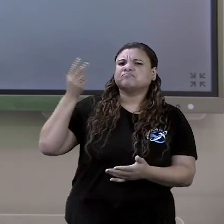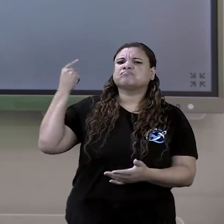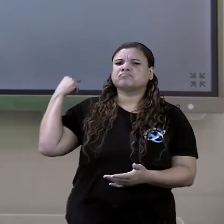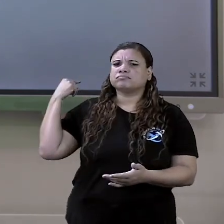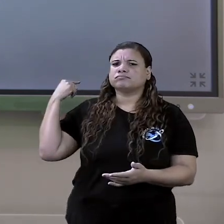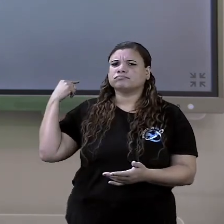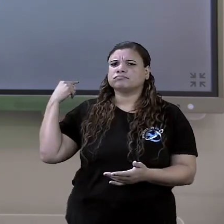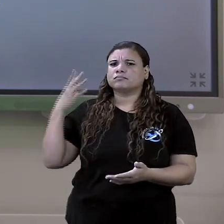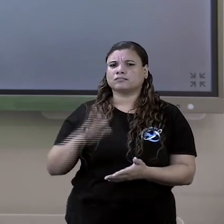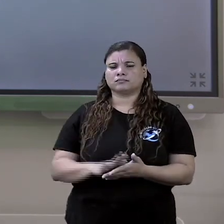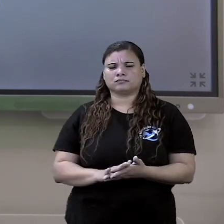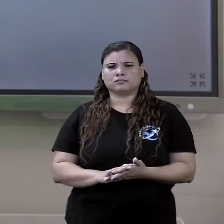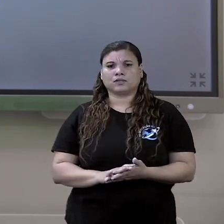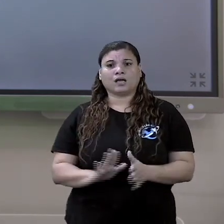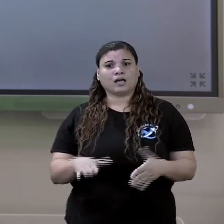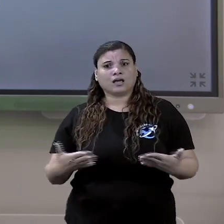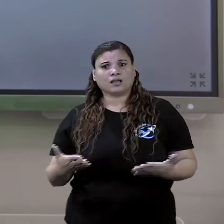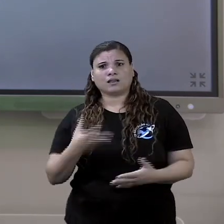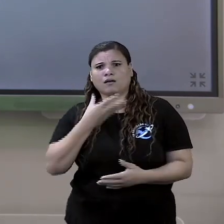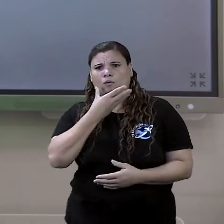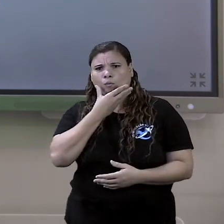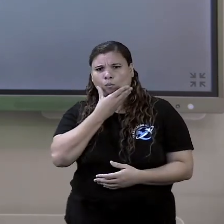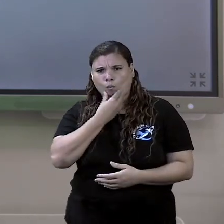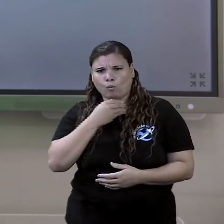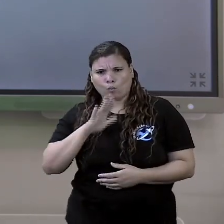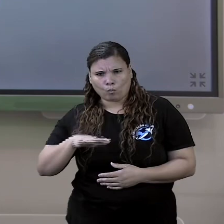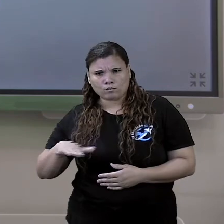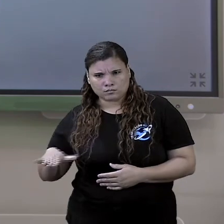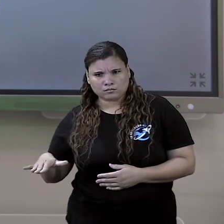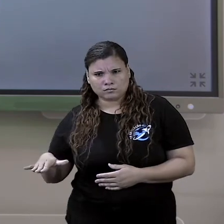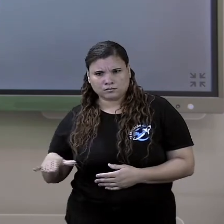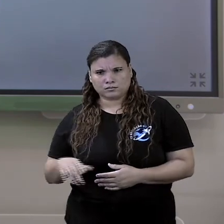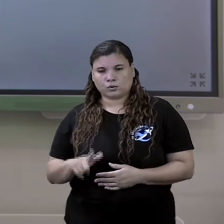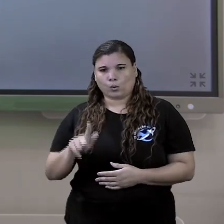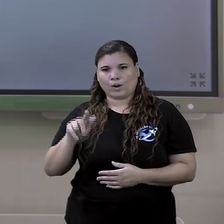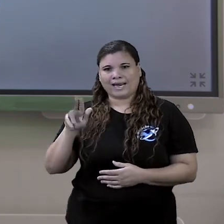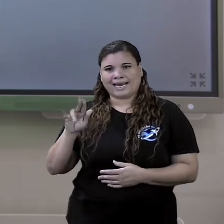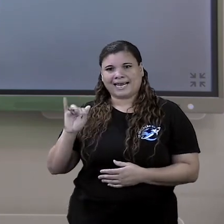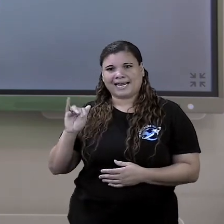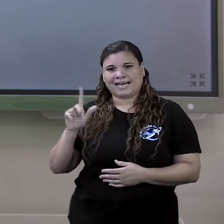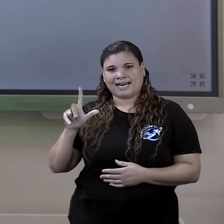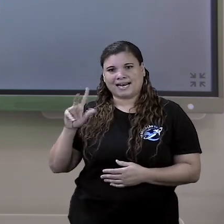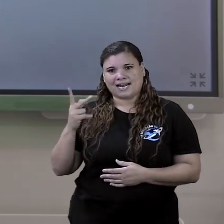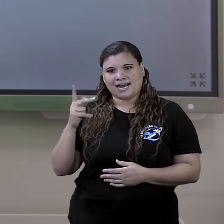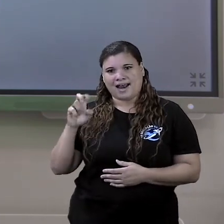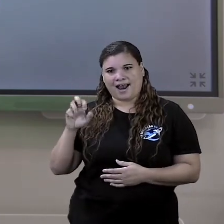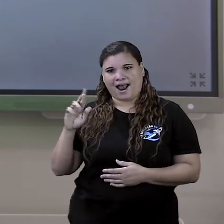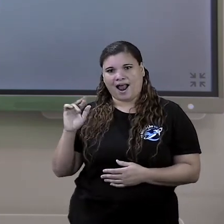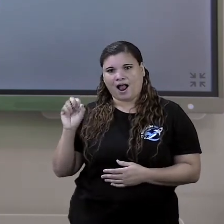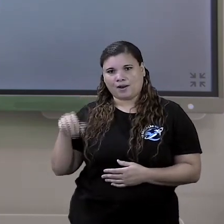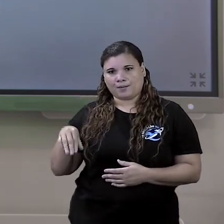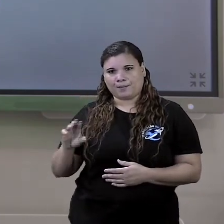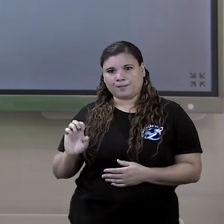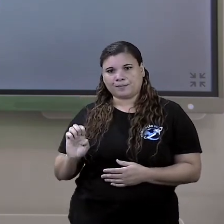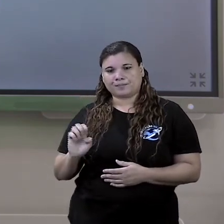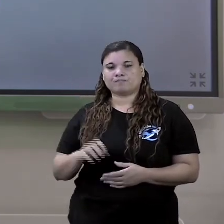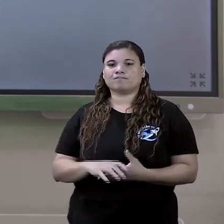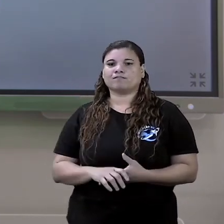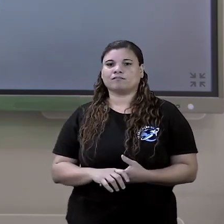Guilherme Augusto, aquele momento dele com a dona Maria de Lis Cordeiro foi um momento de relato histórico,